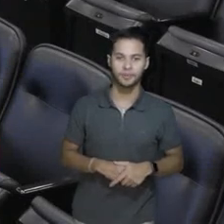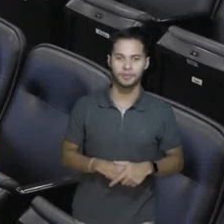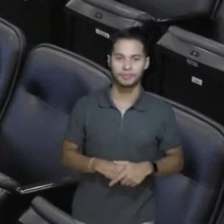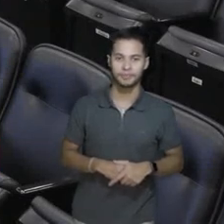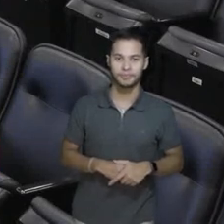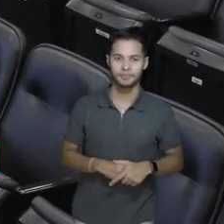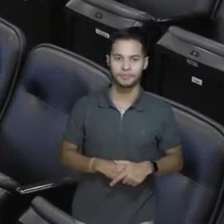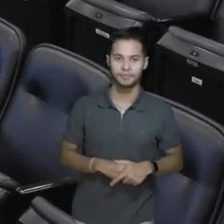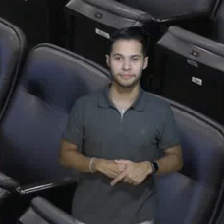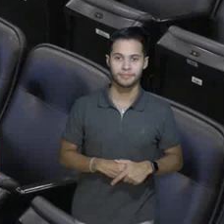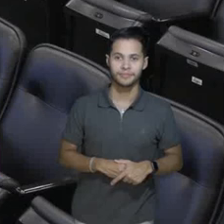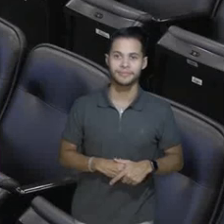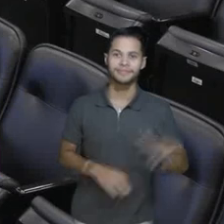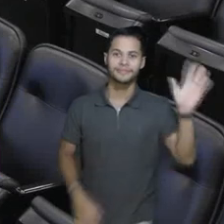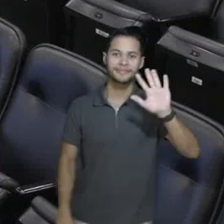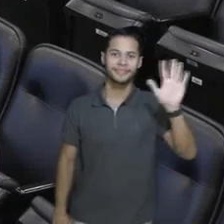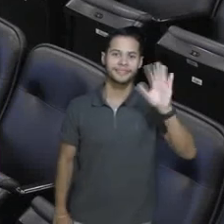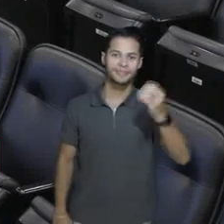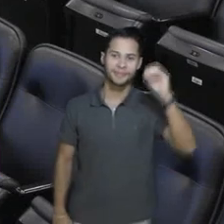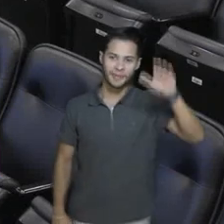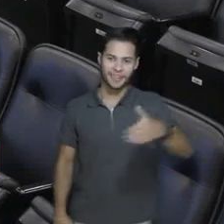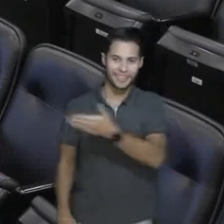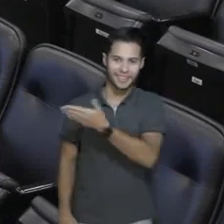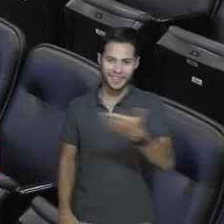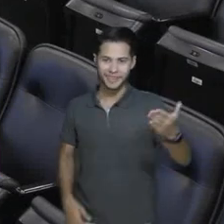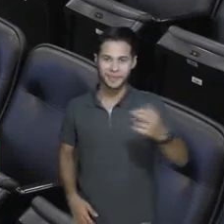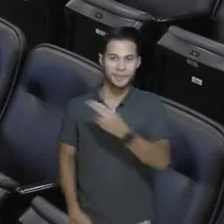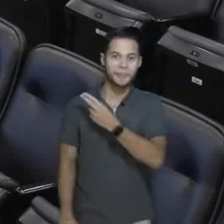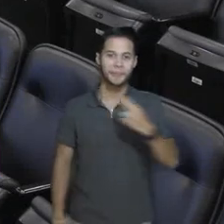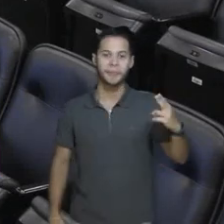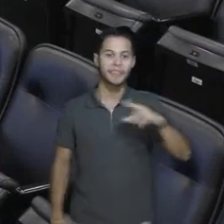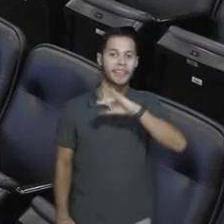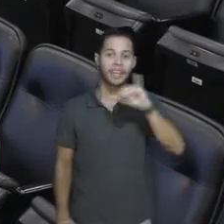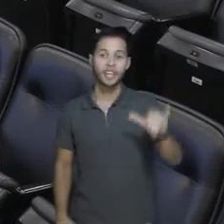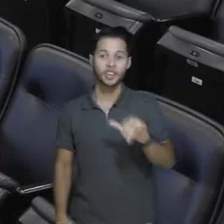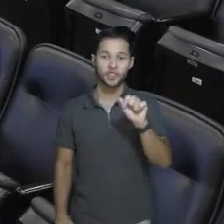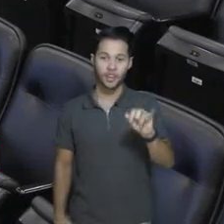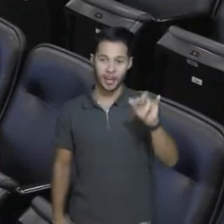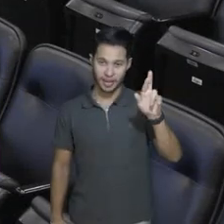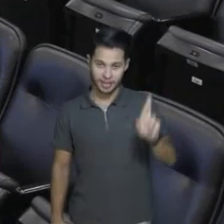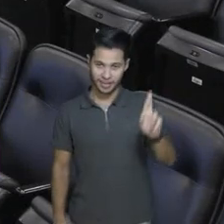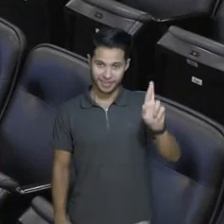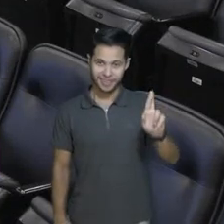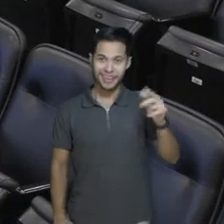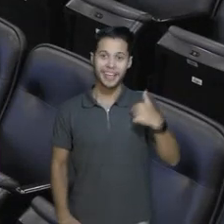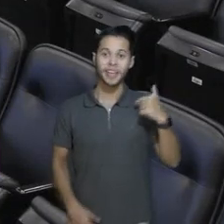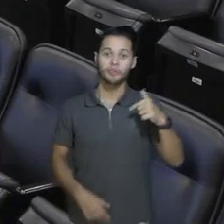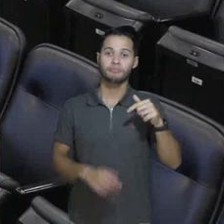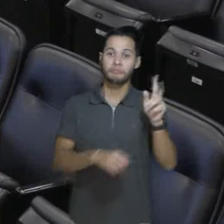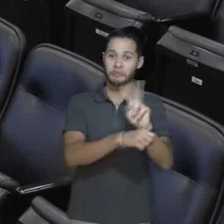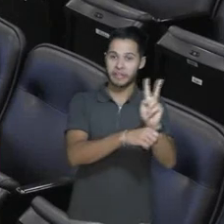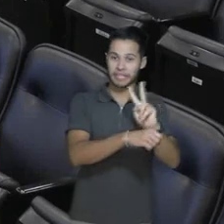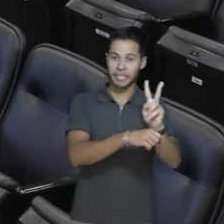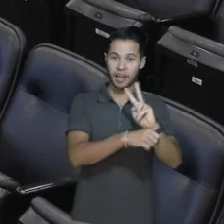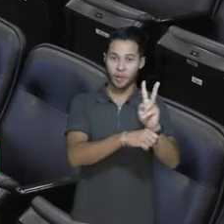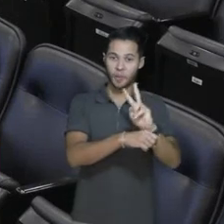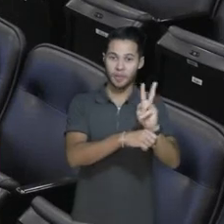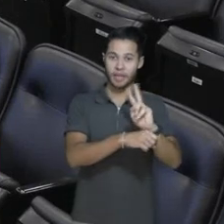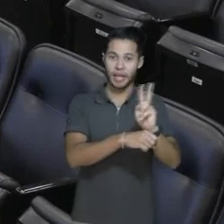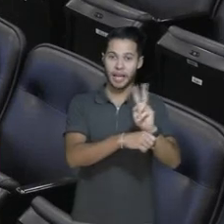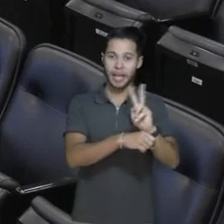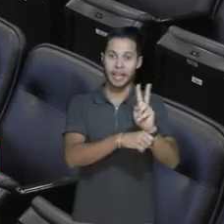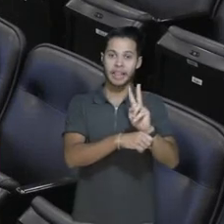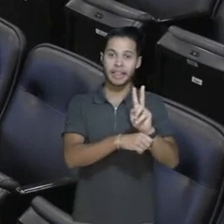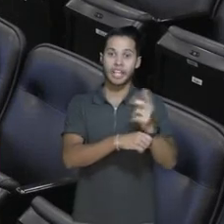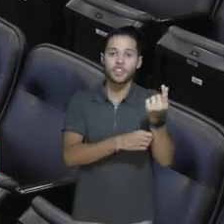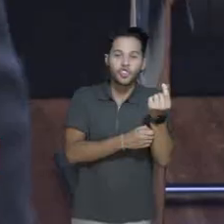bem Boa tarde a todos eu sou Jair antnio schmith sou auditor fiscal da receita estadual e Estou atualmente presidindo